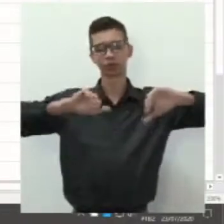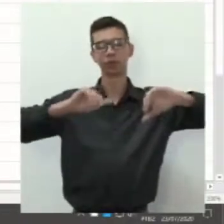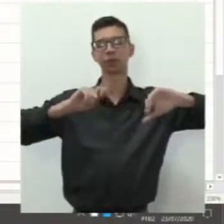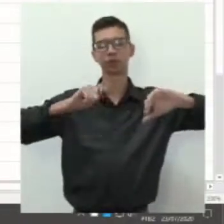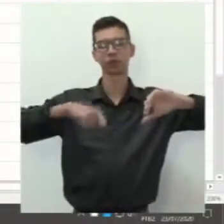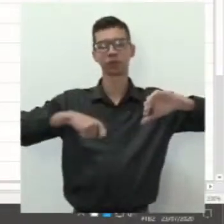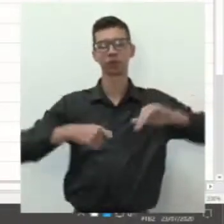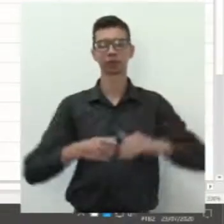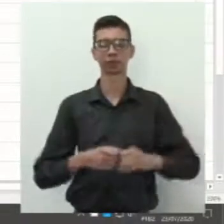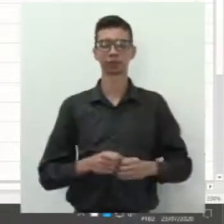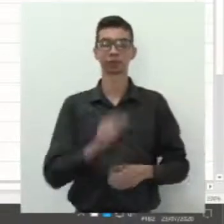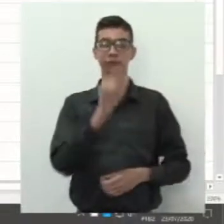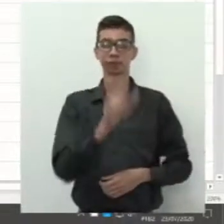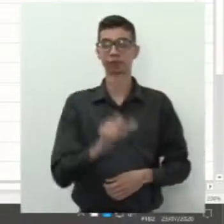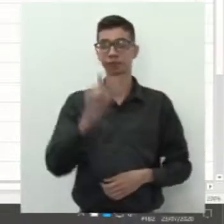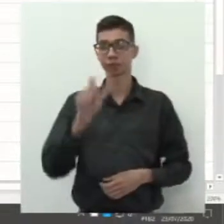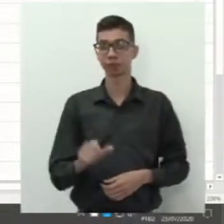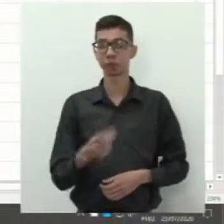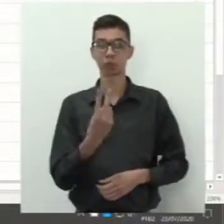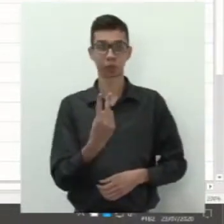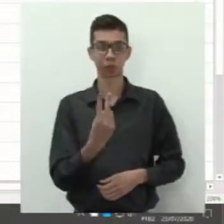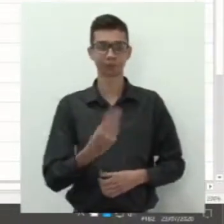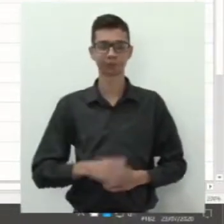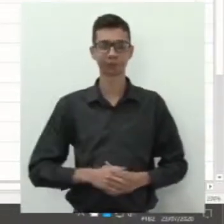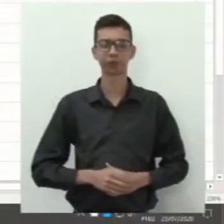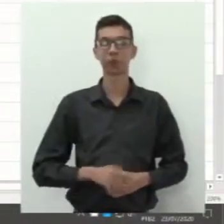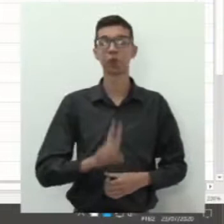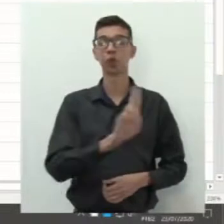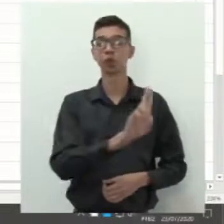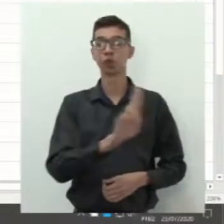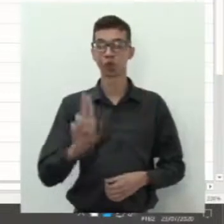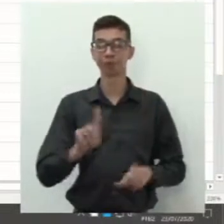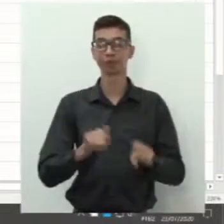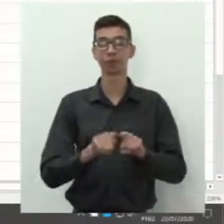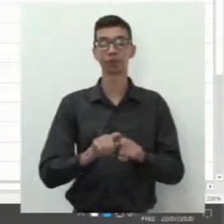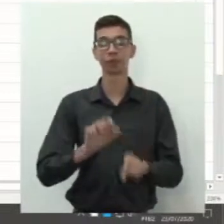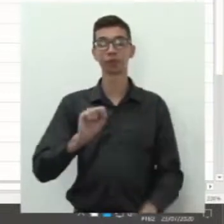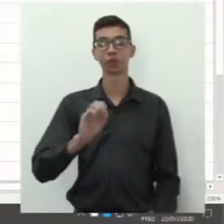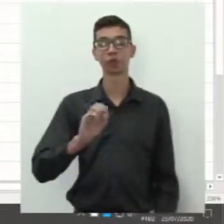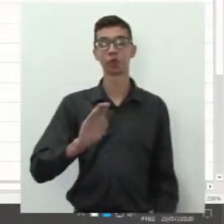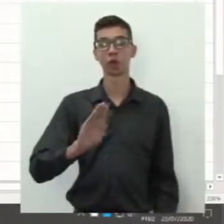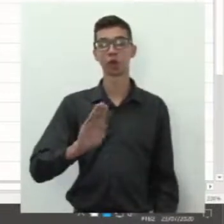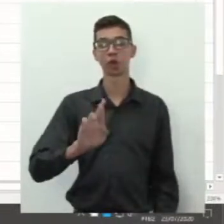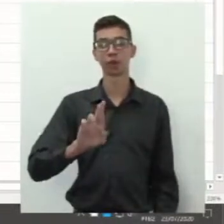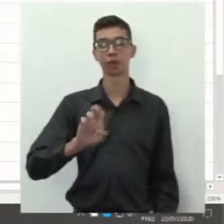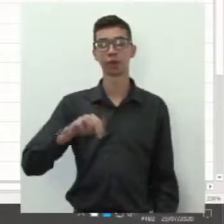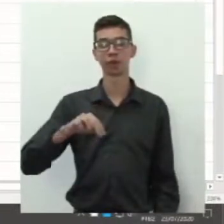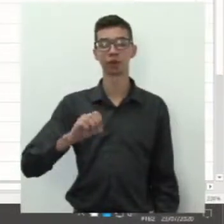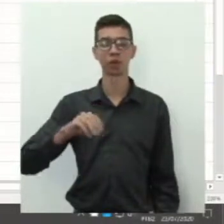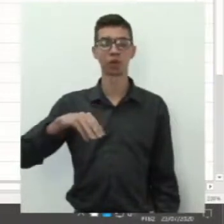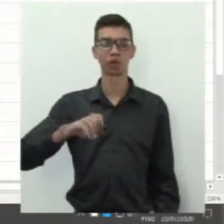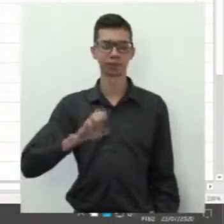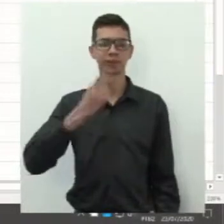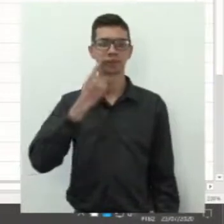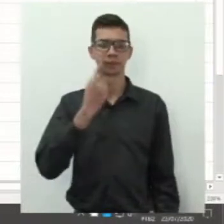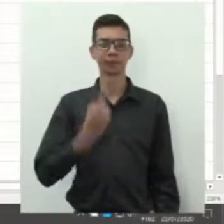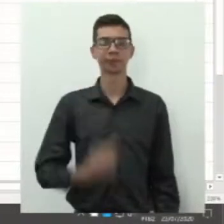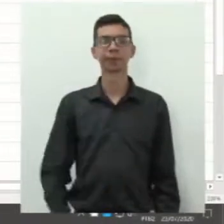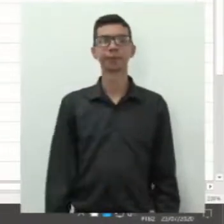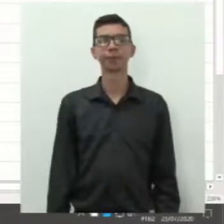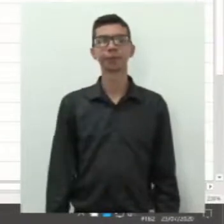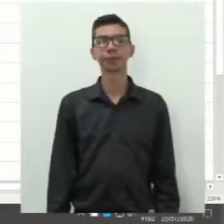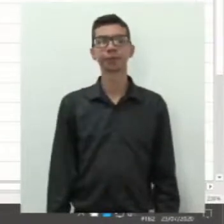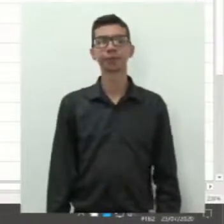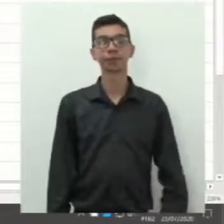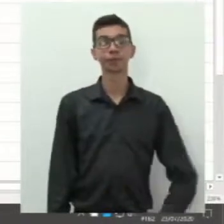nome. Já está indicado aqui, ó. Caso eu tiver um caso assim, eu seleciono a coluna e eu tenho aqui, ó, em